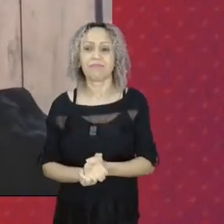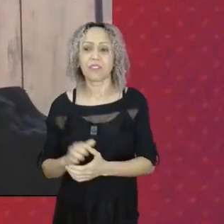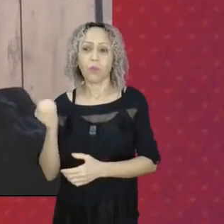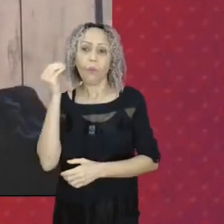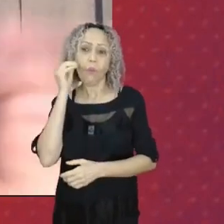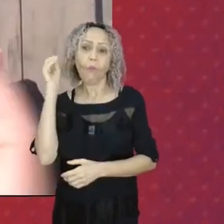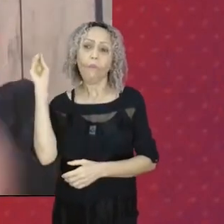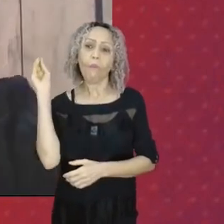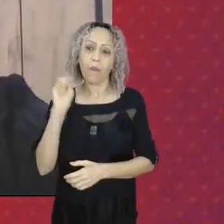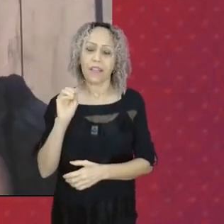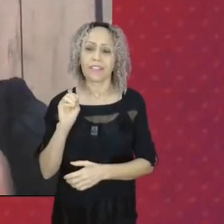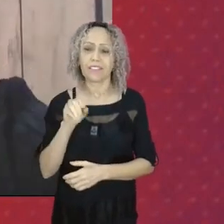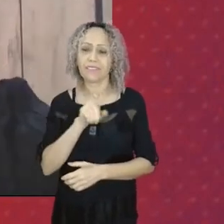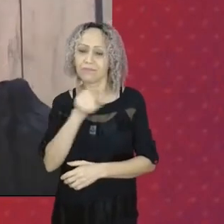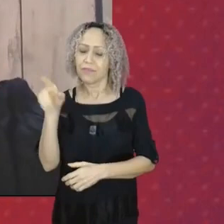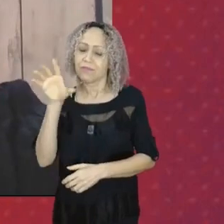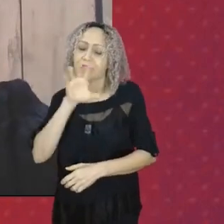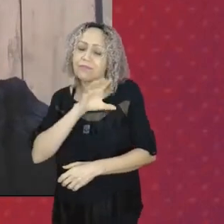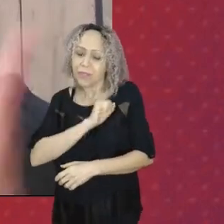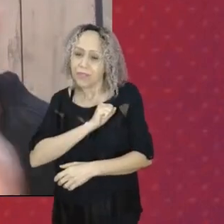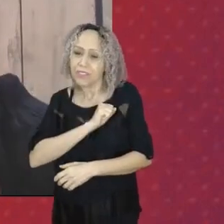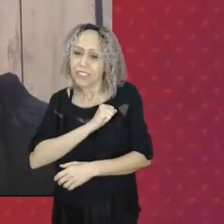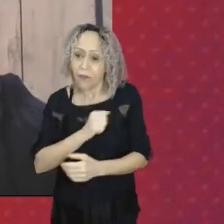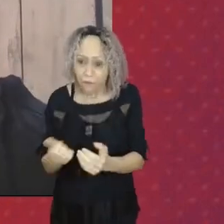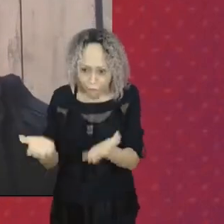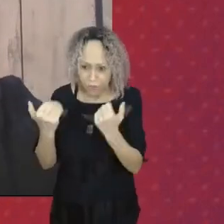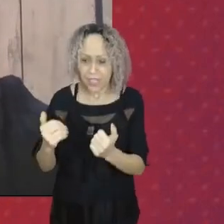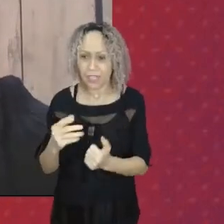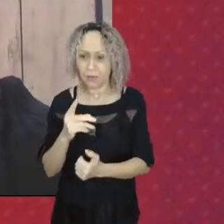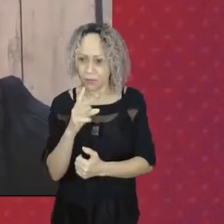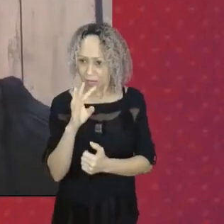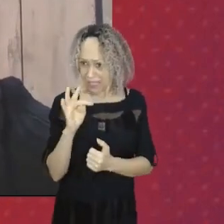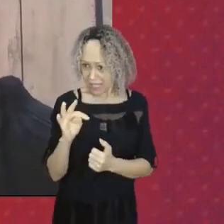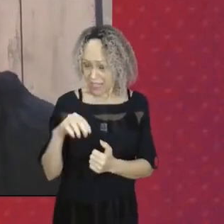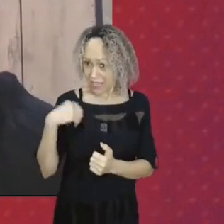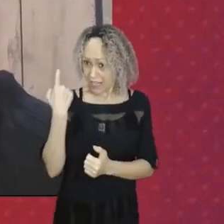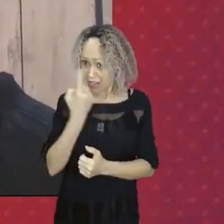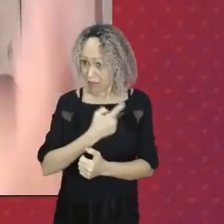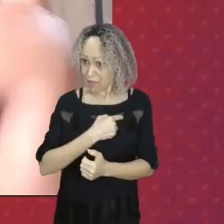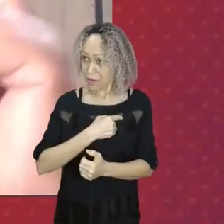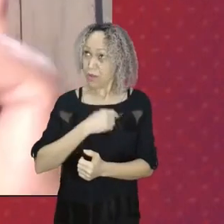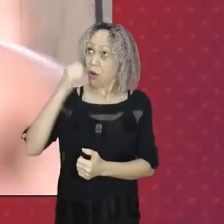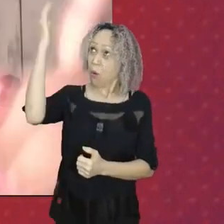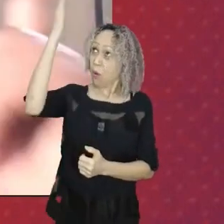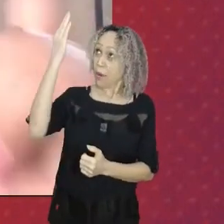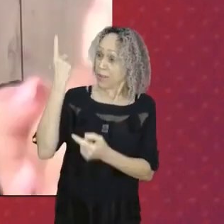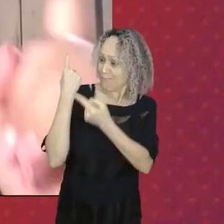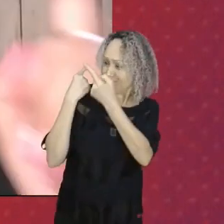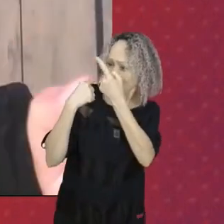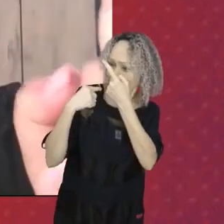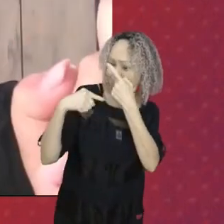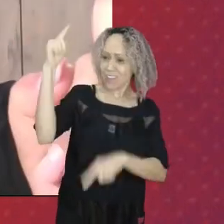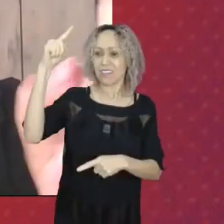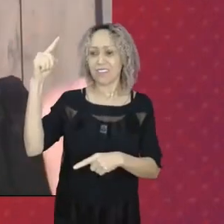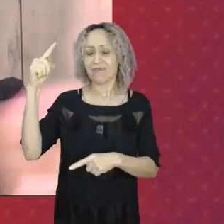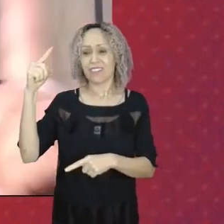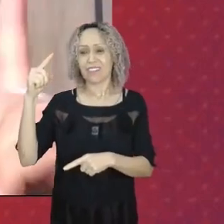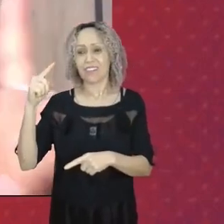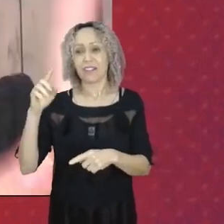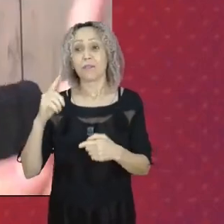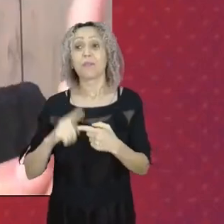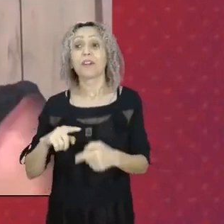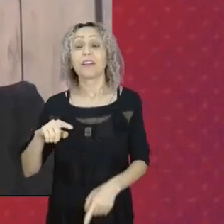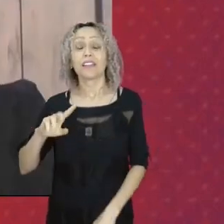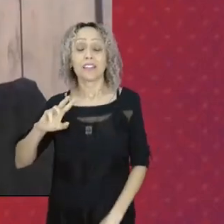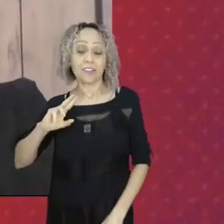beijo, meus amores, e é isso, venha pro PT, vamos transformar esse país, porque com a força das travestis nós vamos